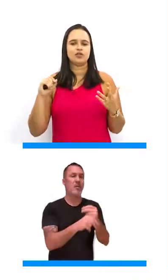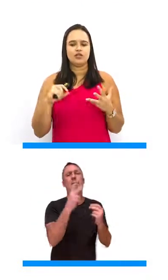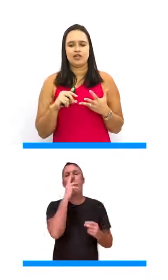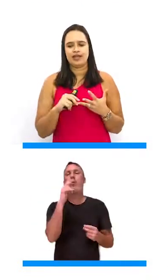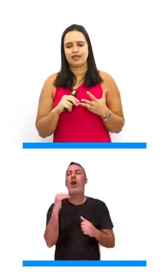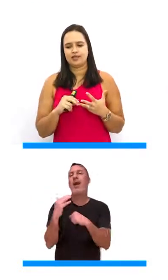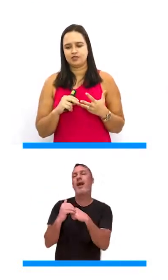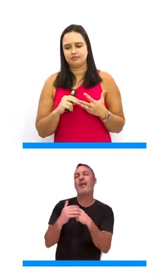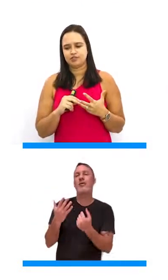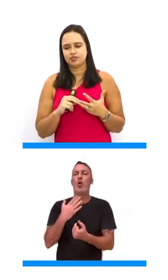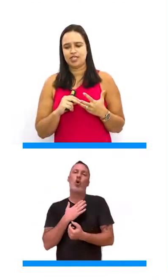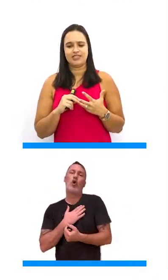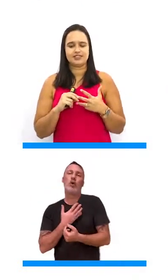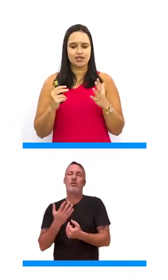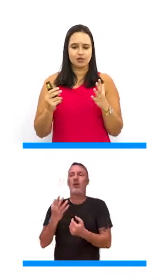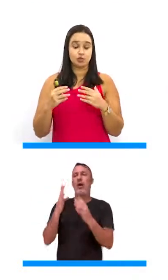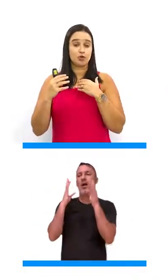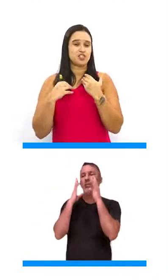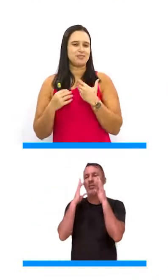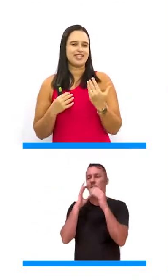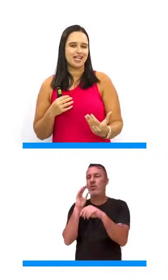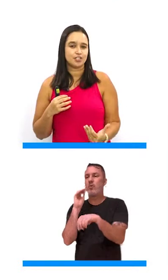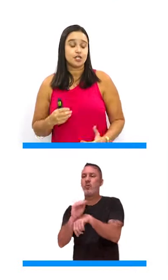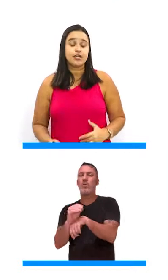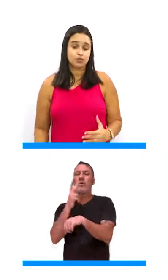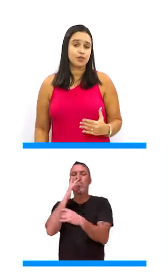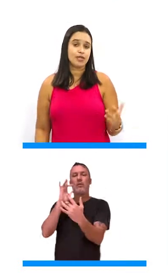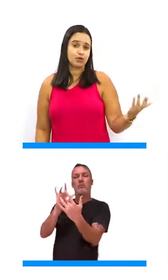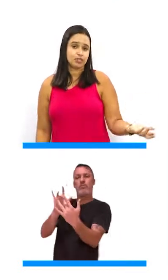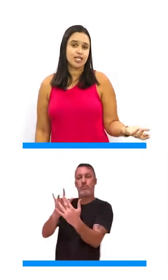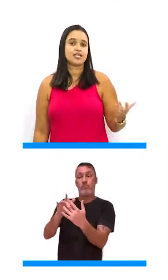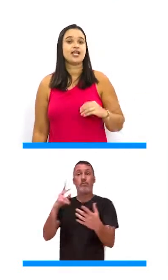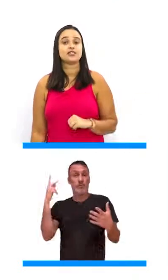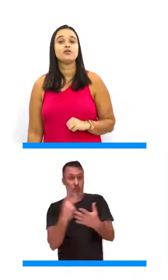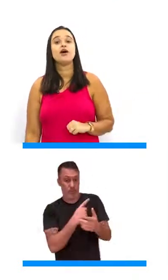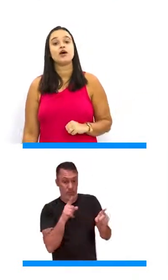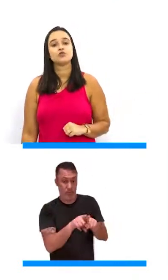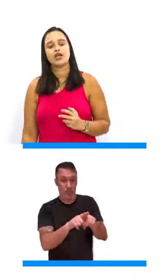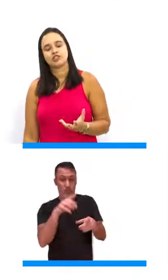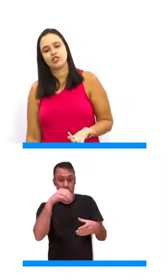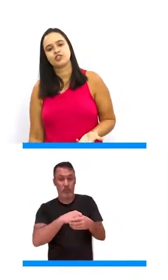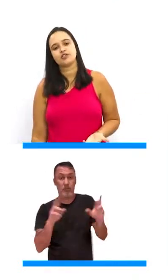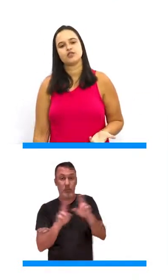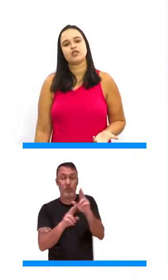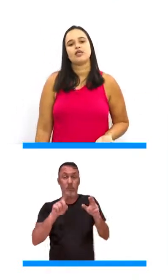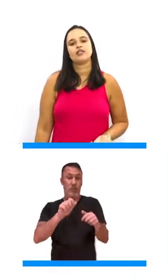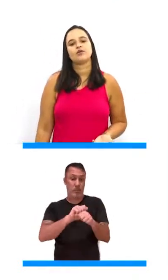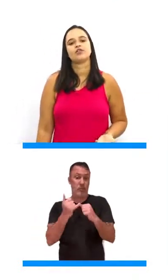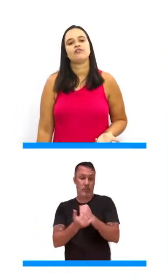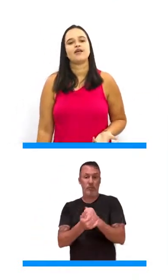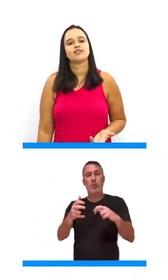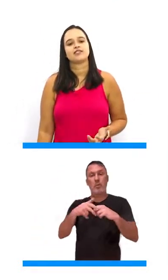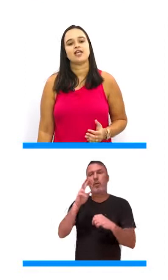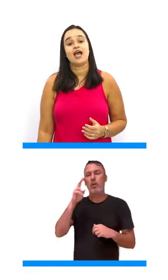carinho, de atenção, de proximidade. Isso também acontece em relação aos adjetivos. Então,